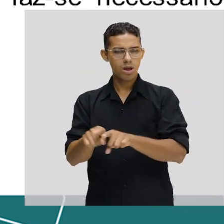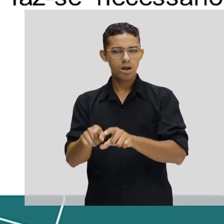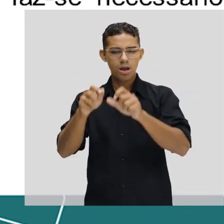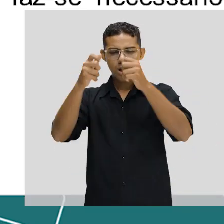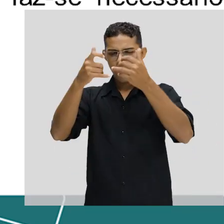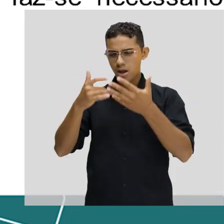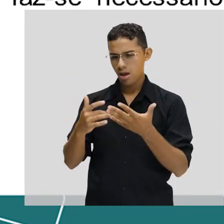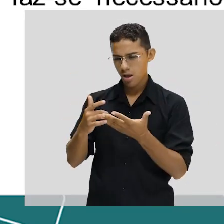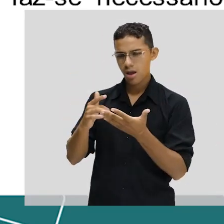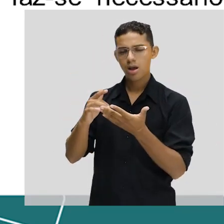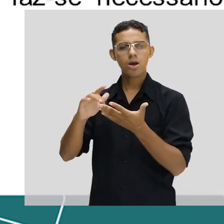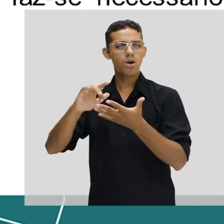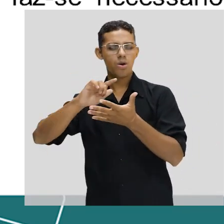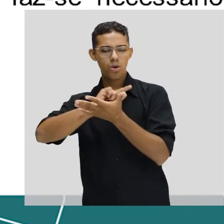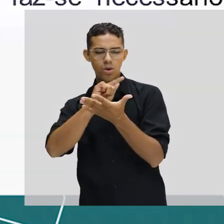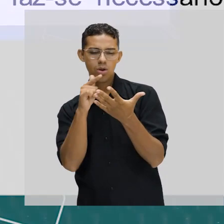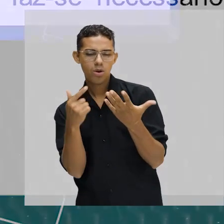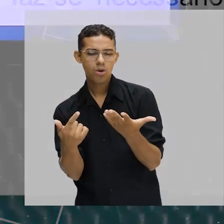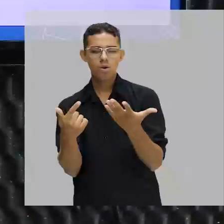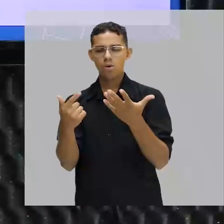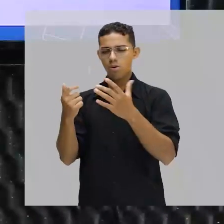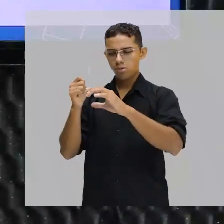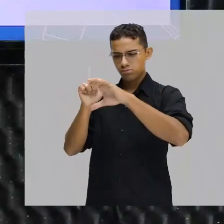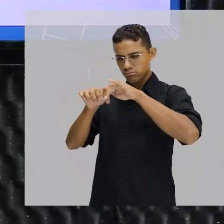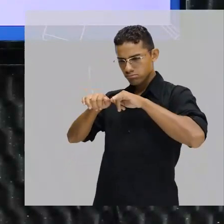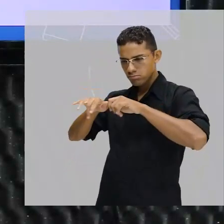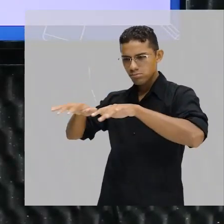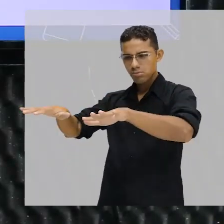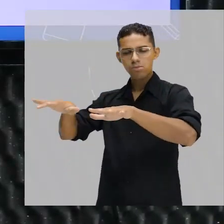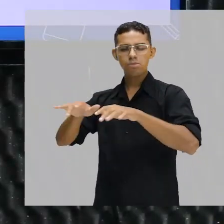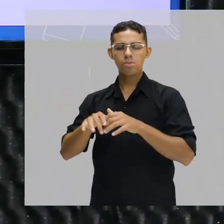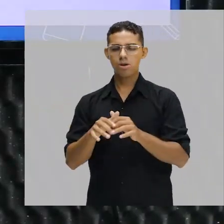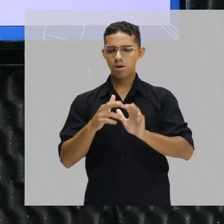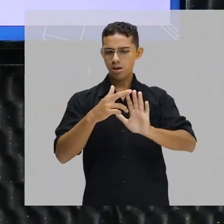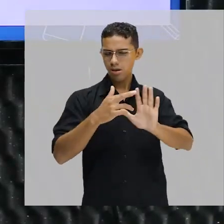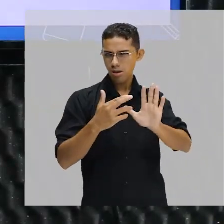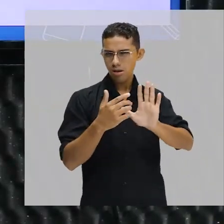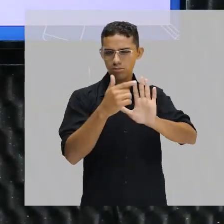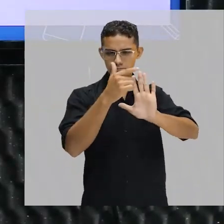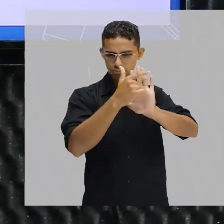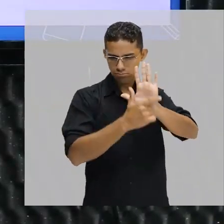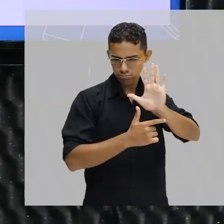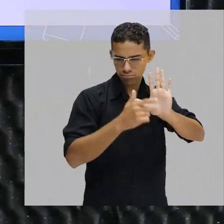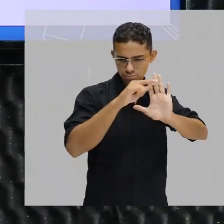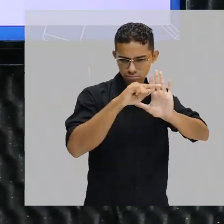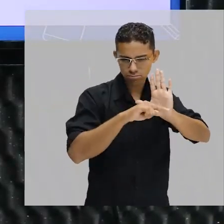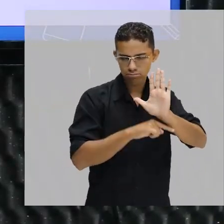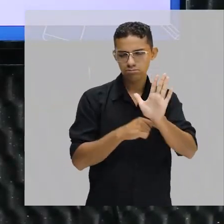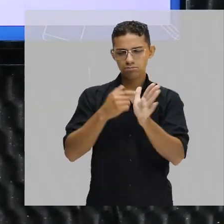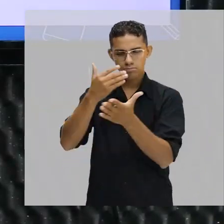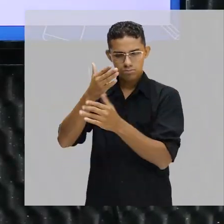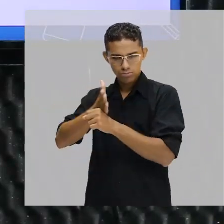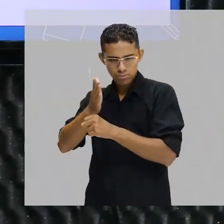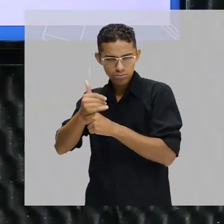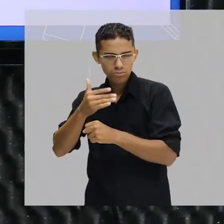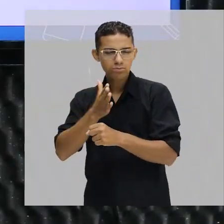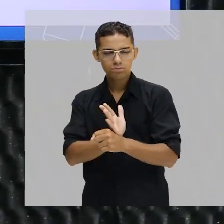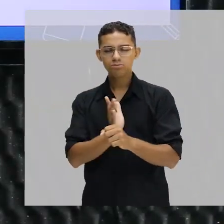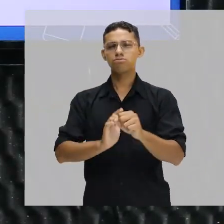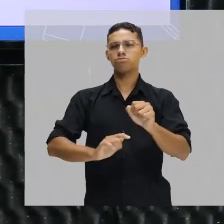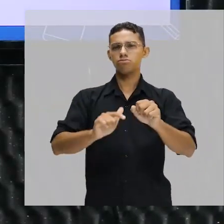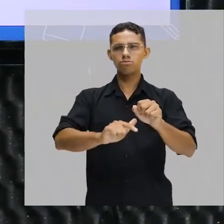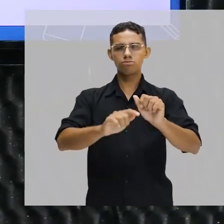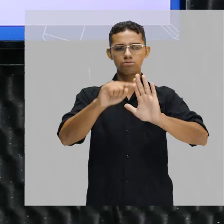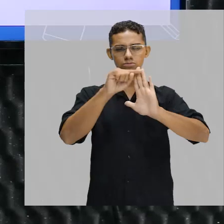jornalística, publicidade, receita de bolo, menu do restaurante, bilhete ou lista de supermercado.